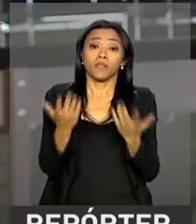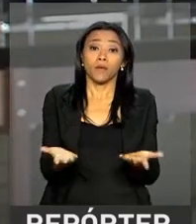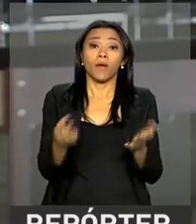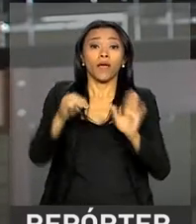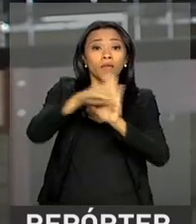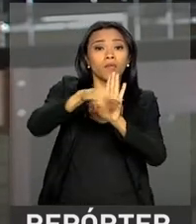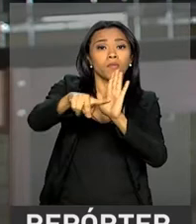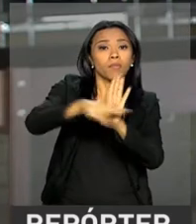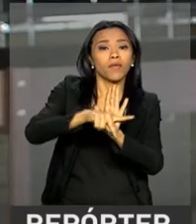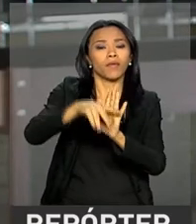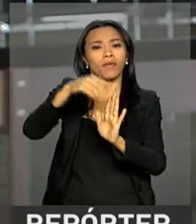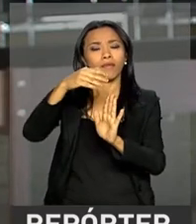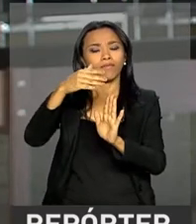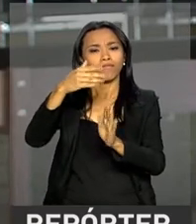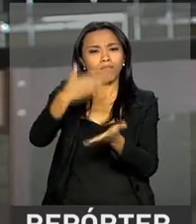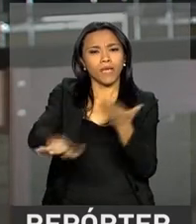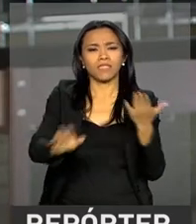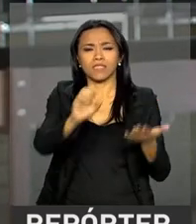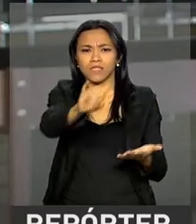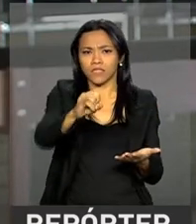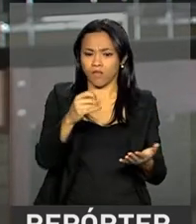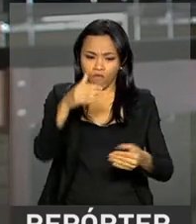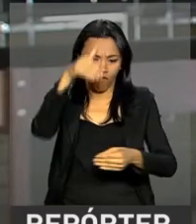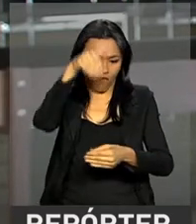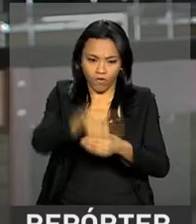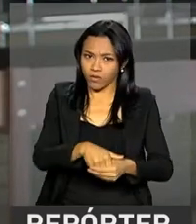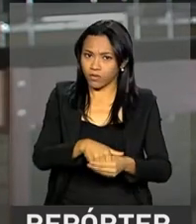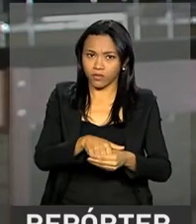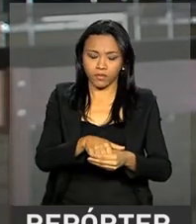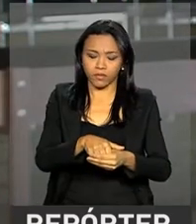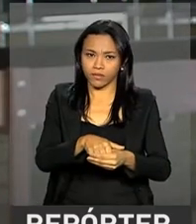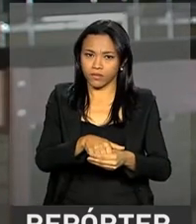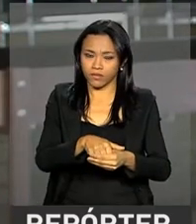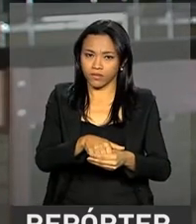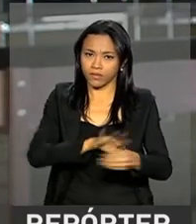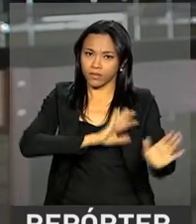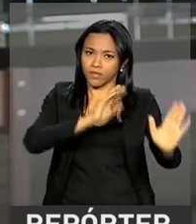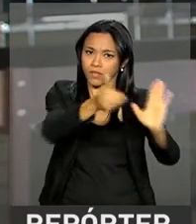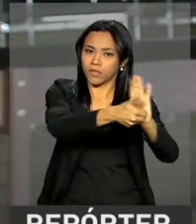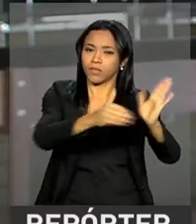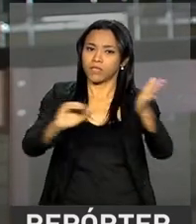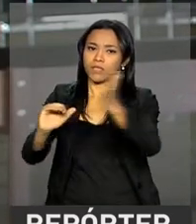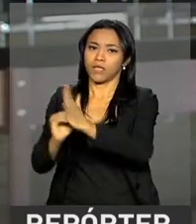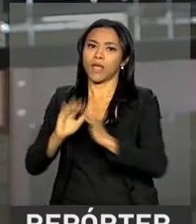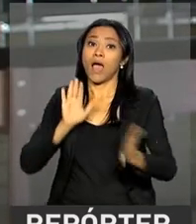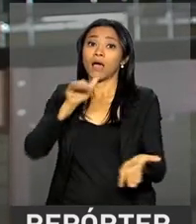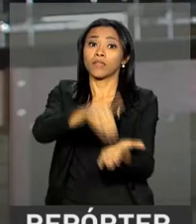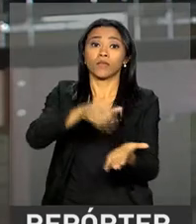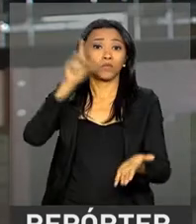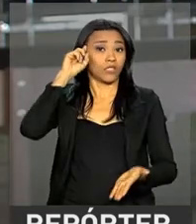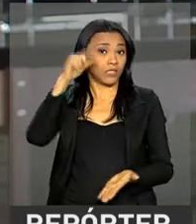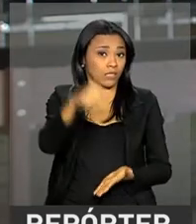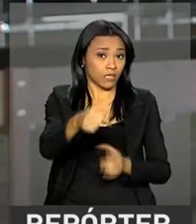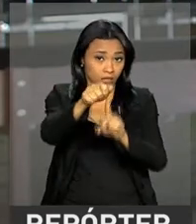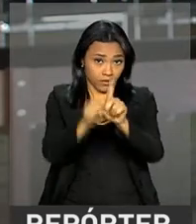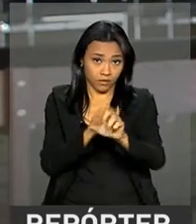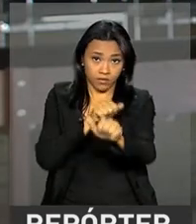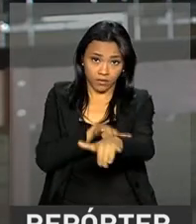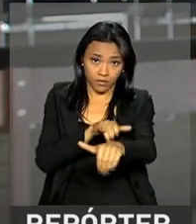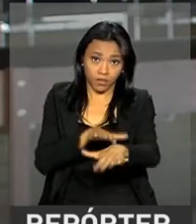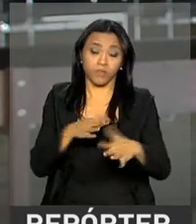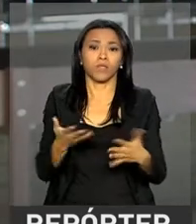mp perde a validade se não for votada pelo pela câmara e pelo senado até o dia 7 de setembro